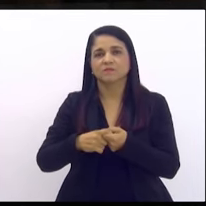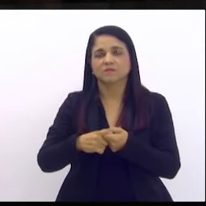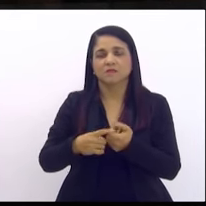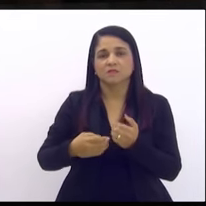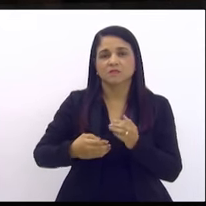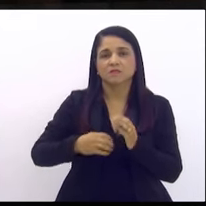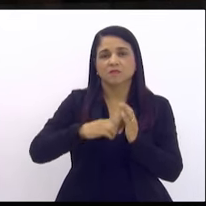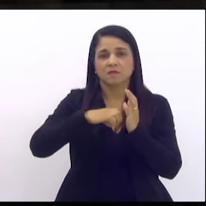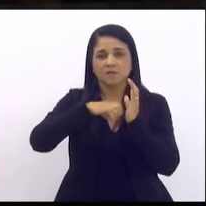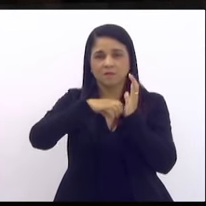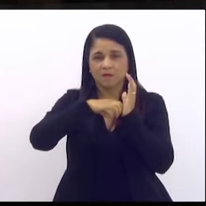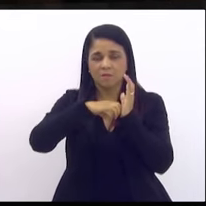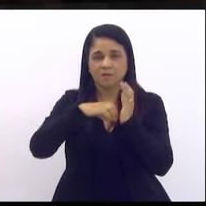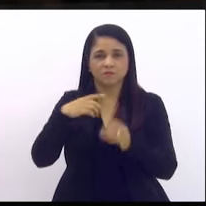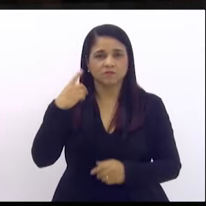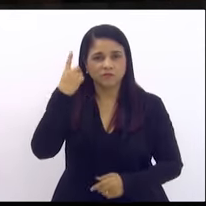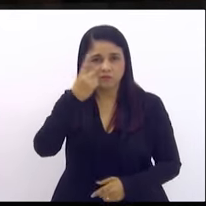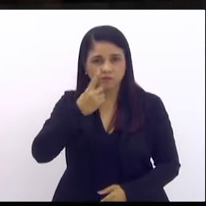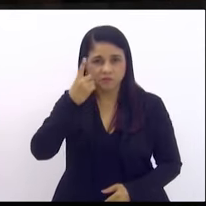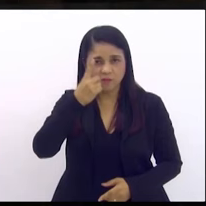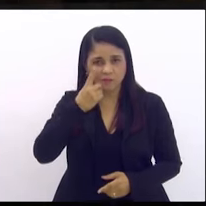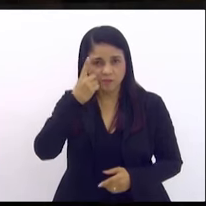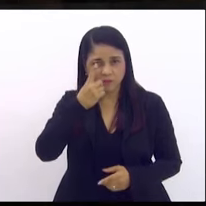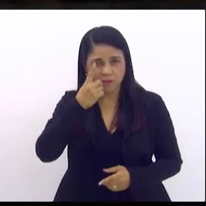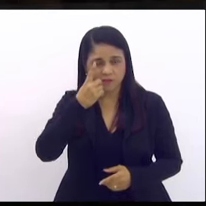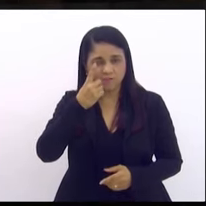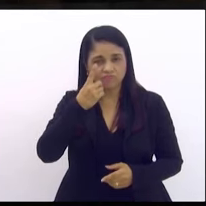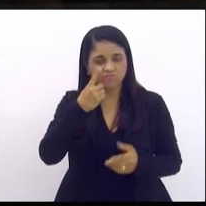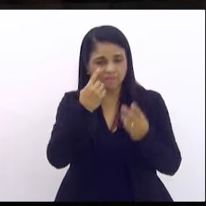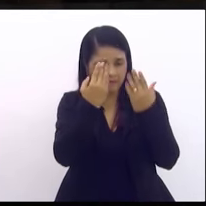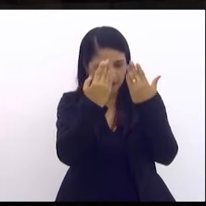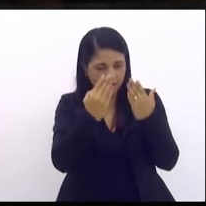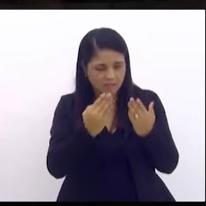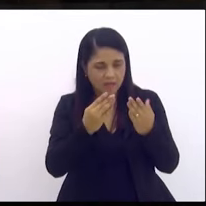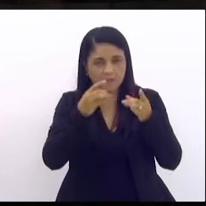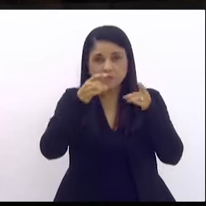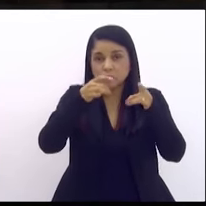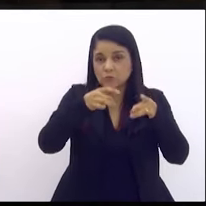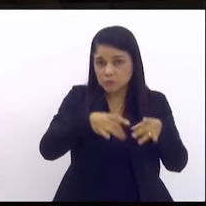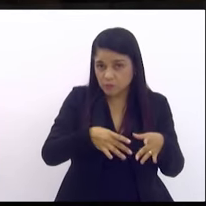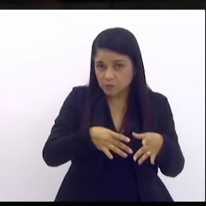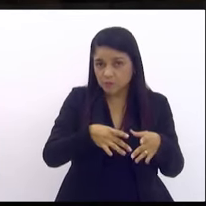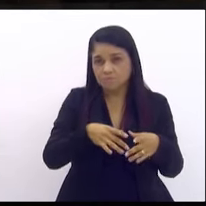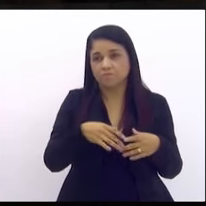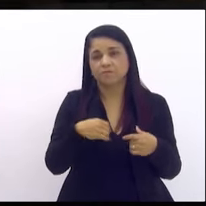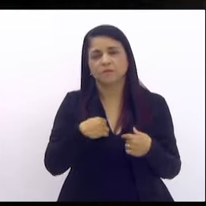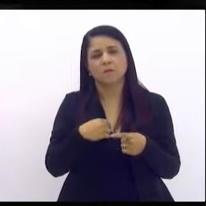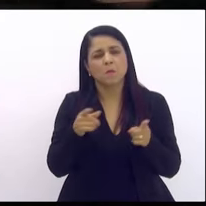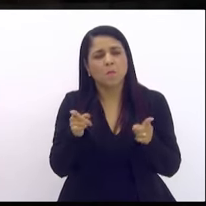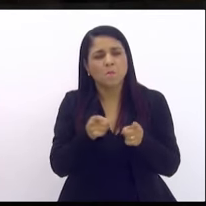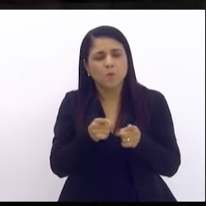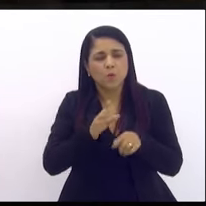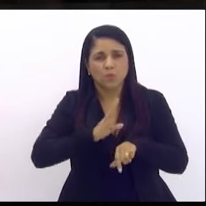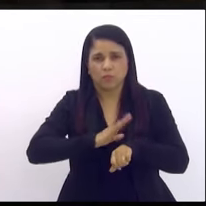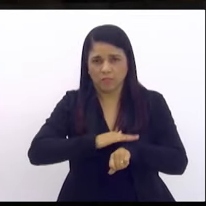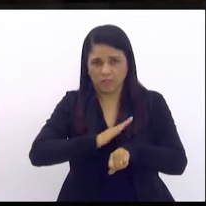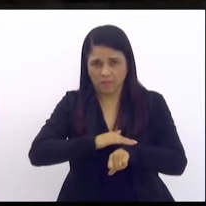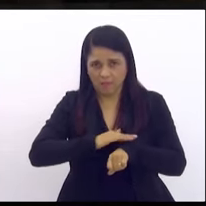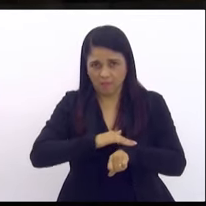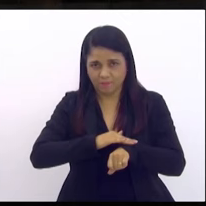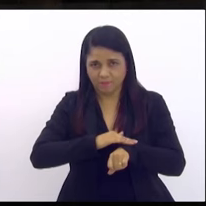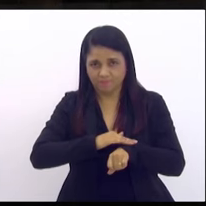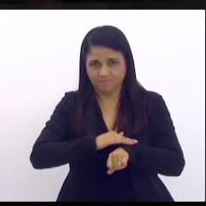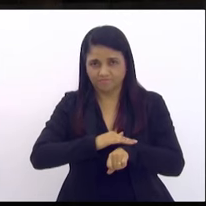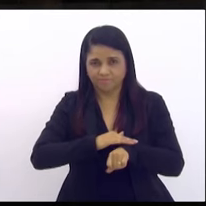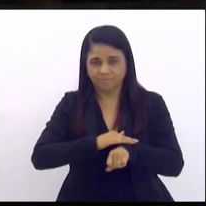Deputados fazer a última análise e que restava muito pouco tempo para que essa